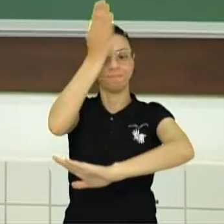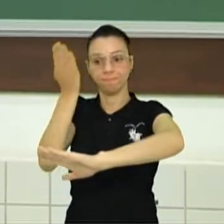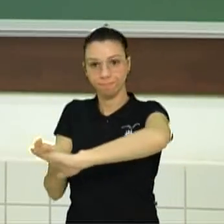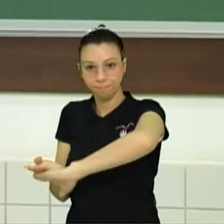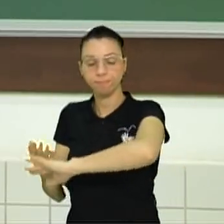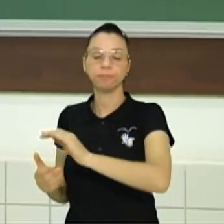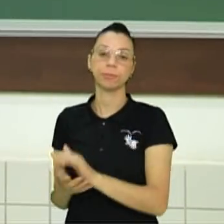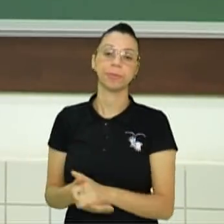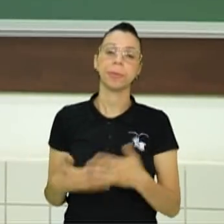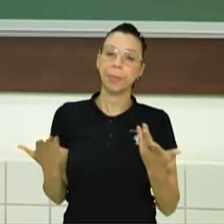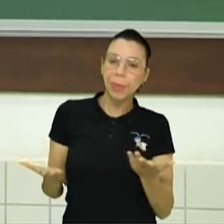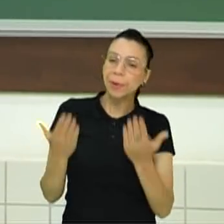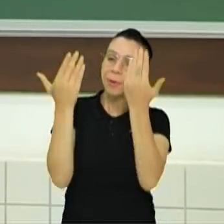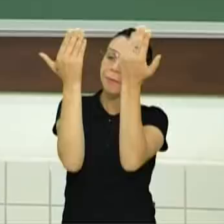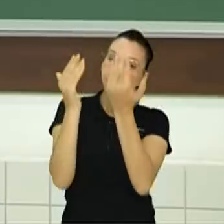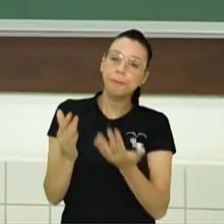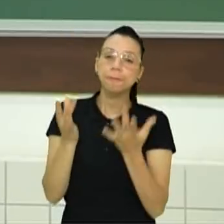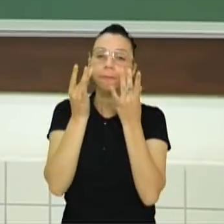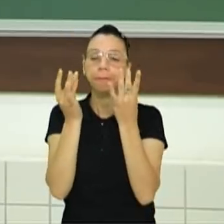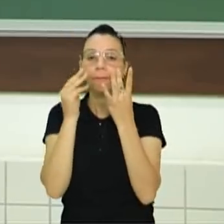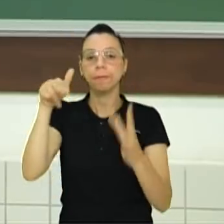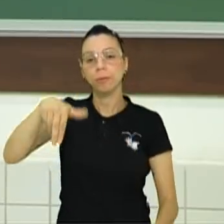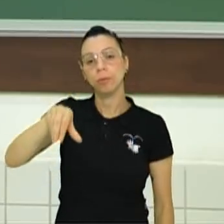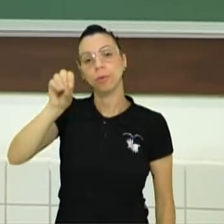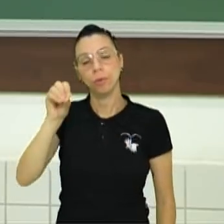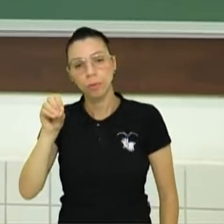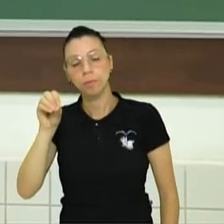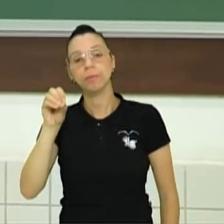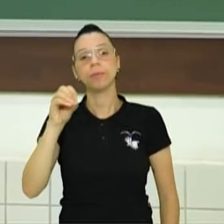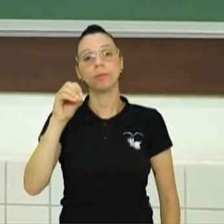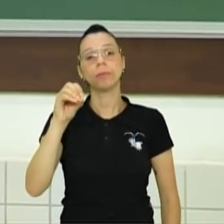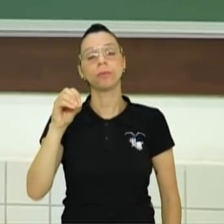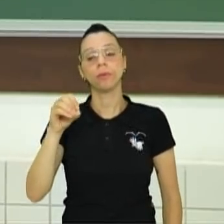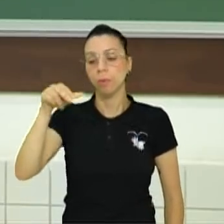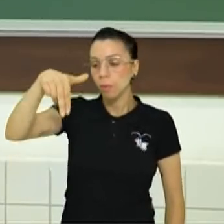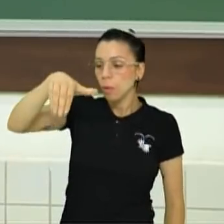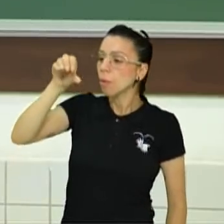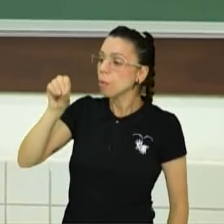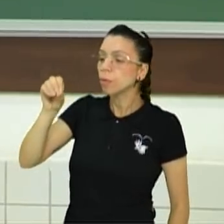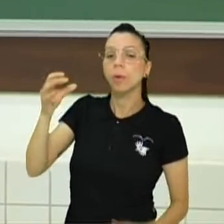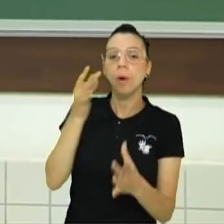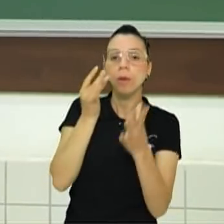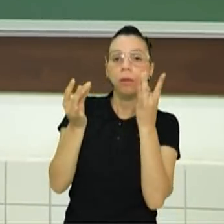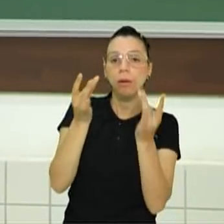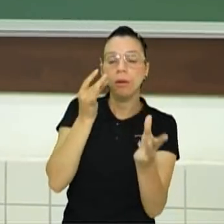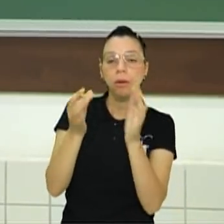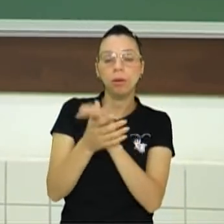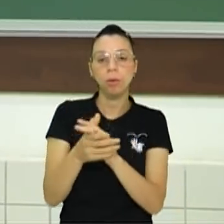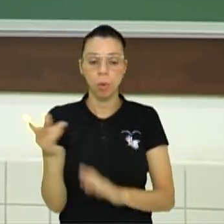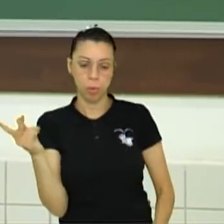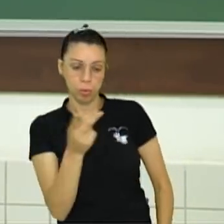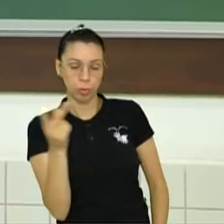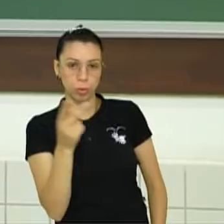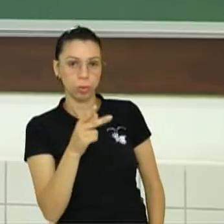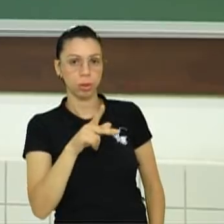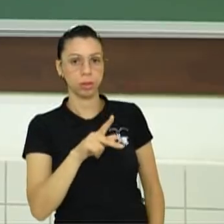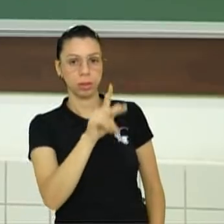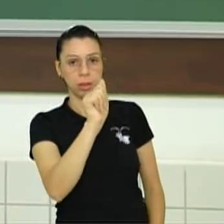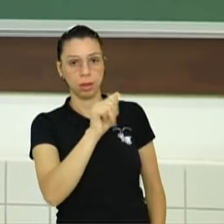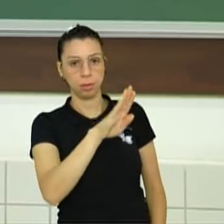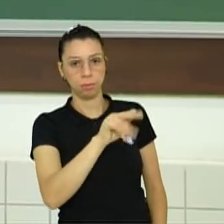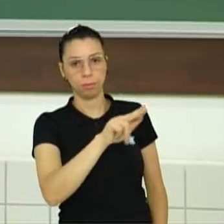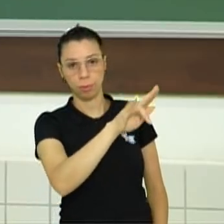vai analisar o teatro No. Dizem que o No e o teatro Kabuki, eles são